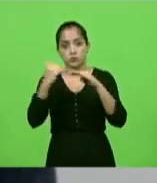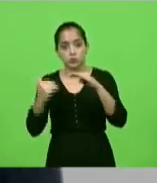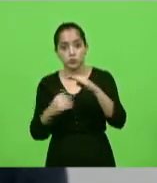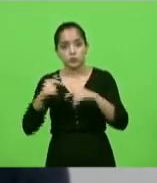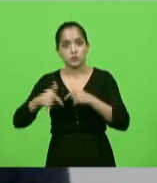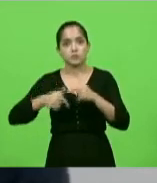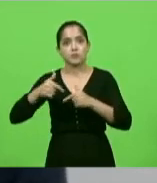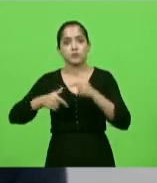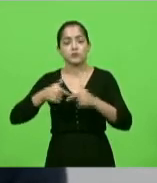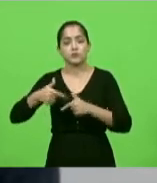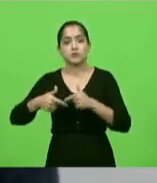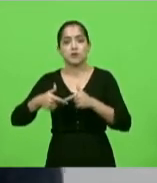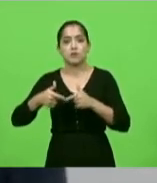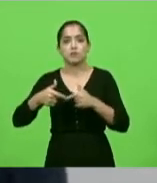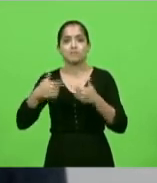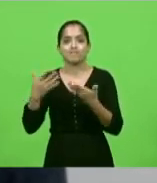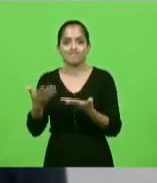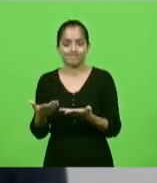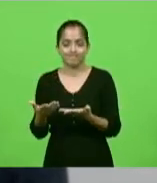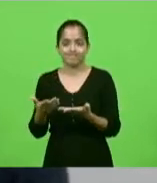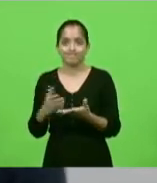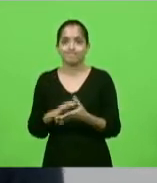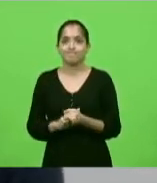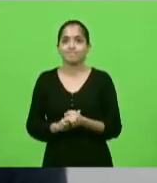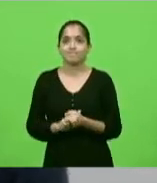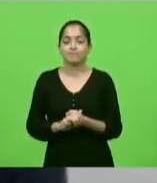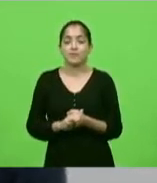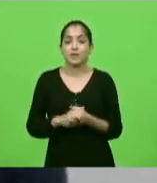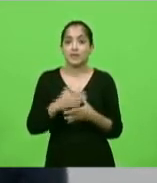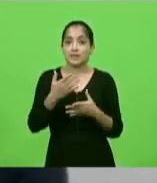subordinados acabou absorvida pelo ilícito em curso,